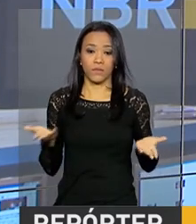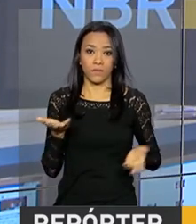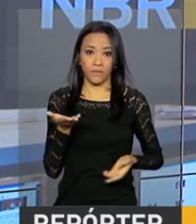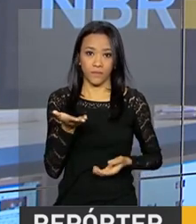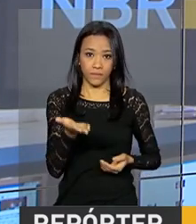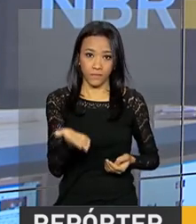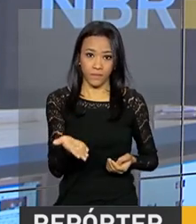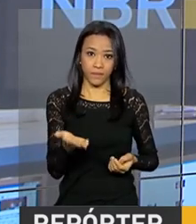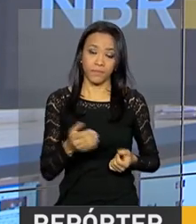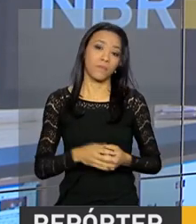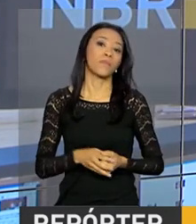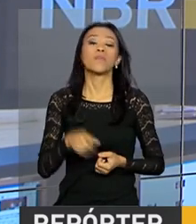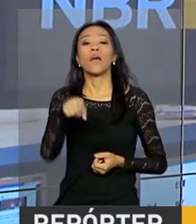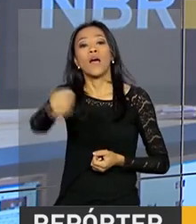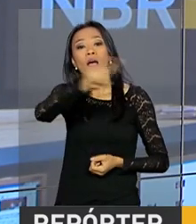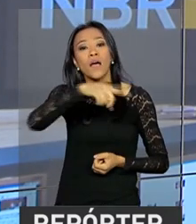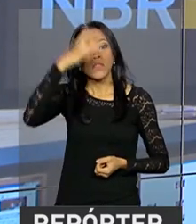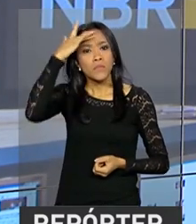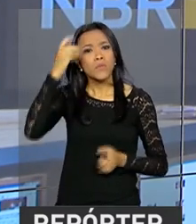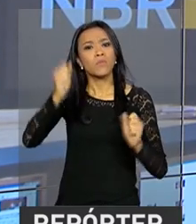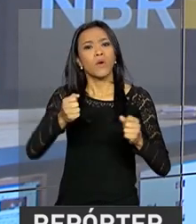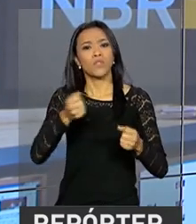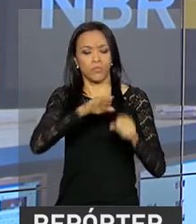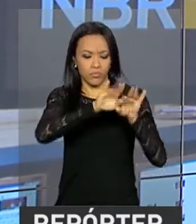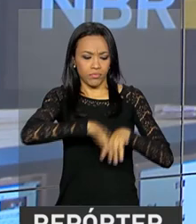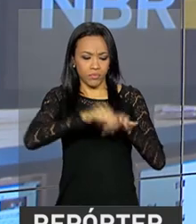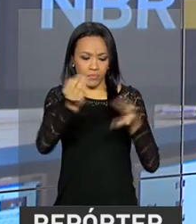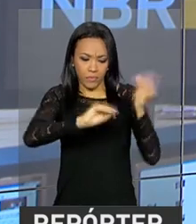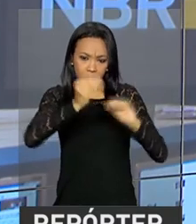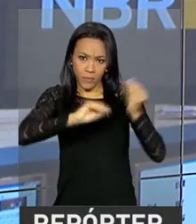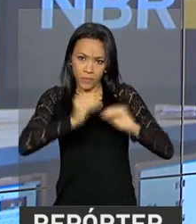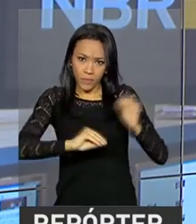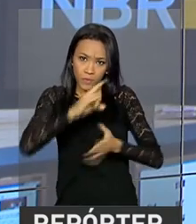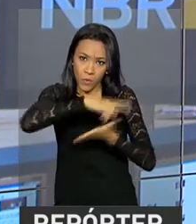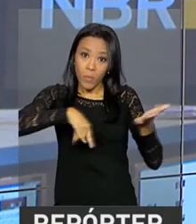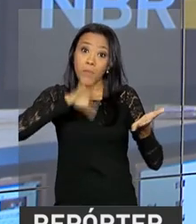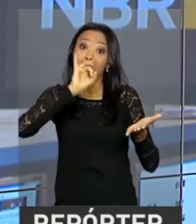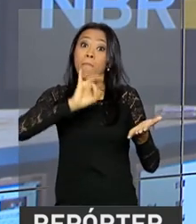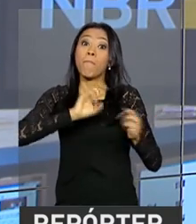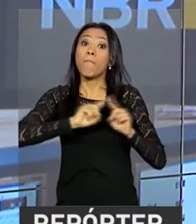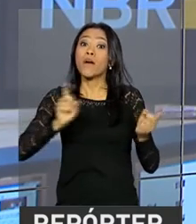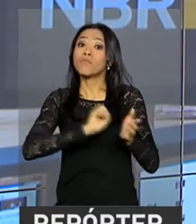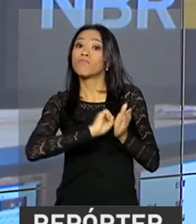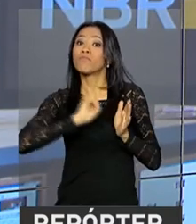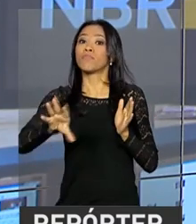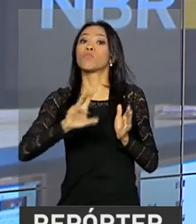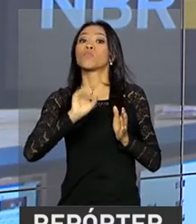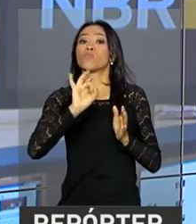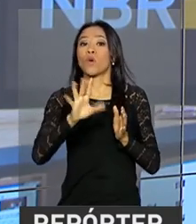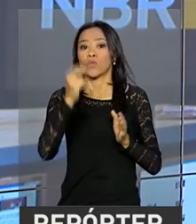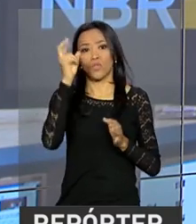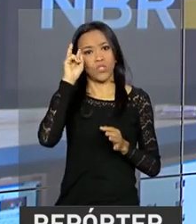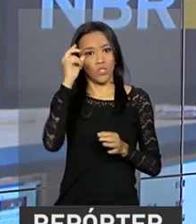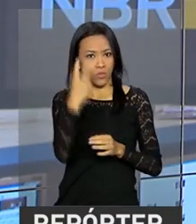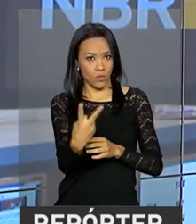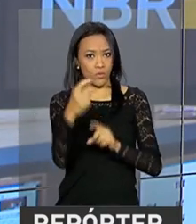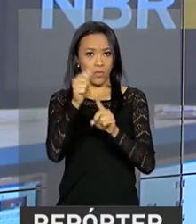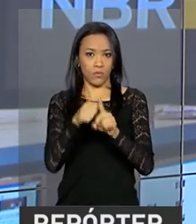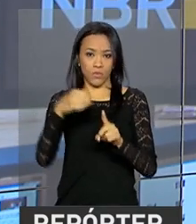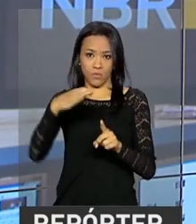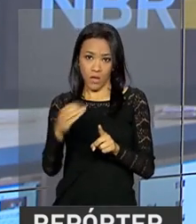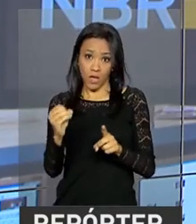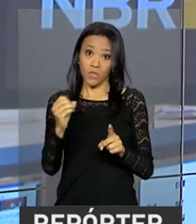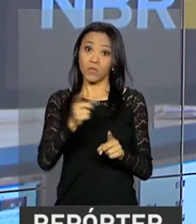receita.fazenda.gov.br contribuinte pode preencher o documento mas a transmissão só começa o dia 2 de março o prazo